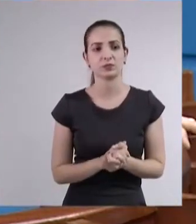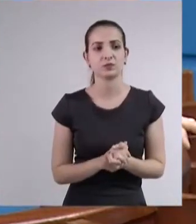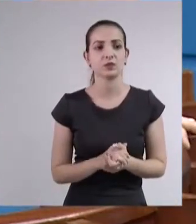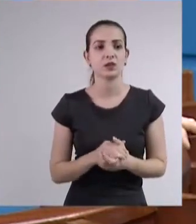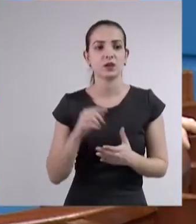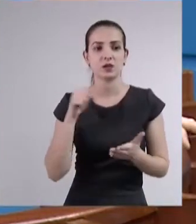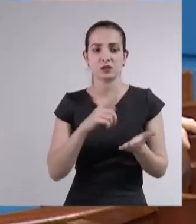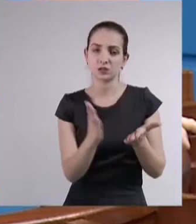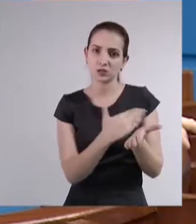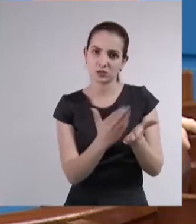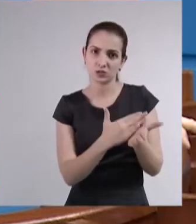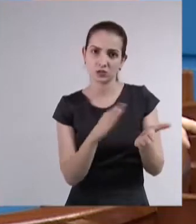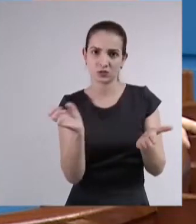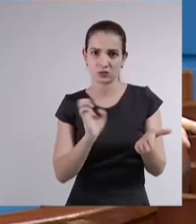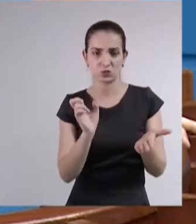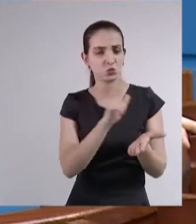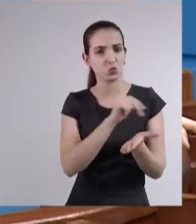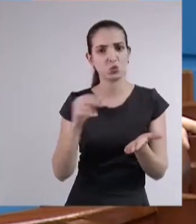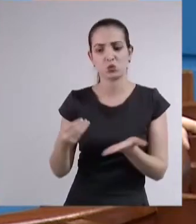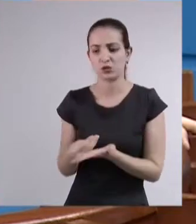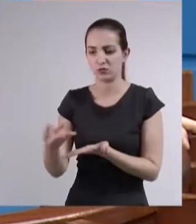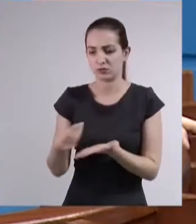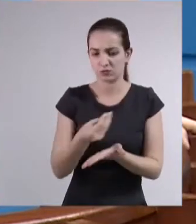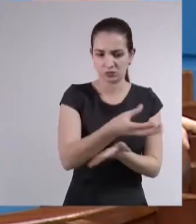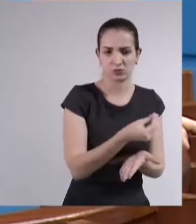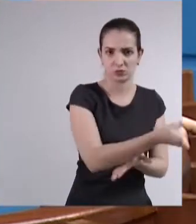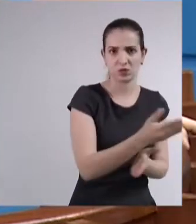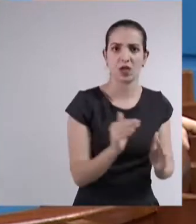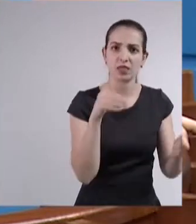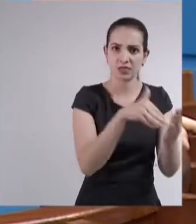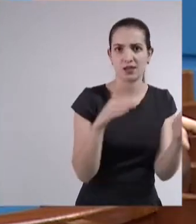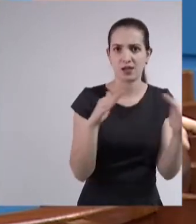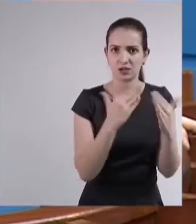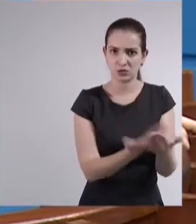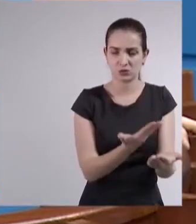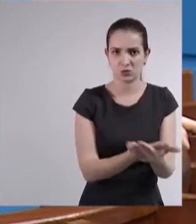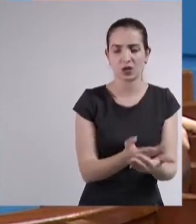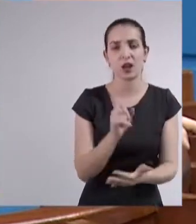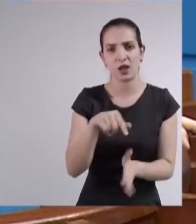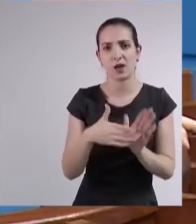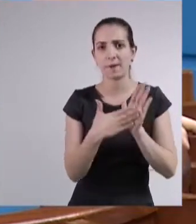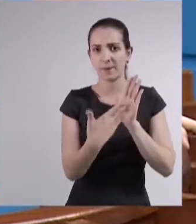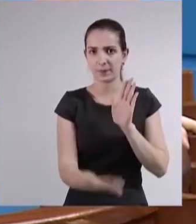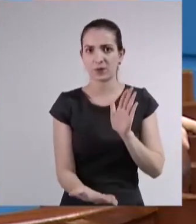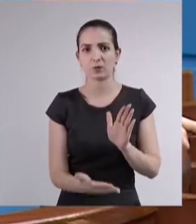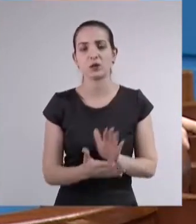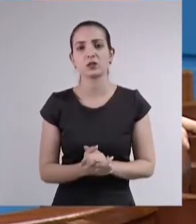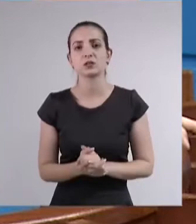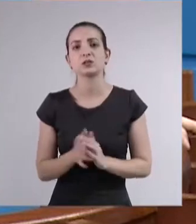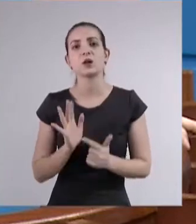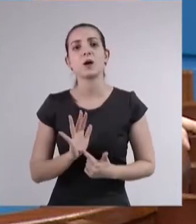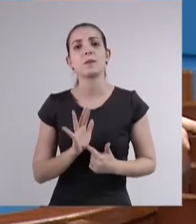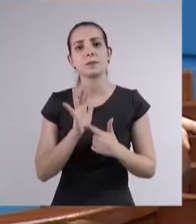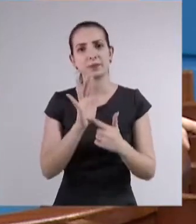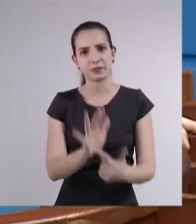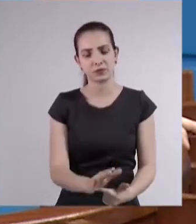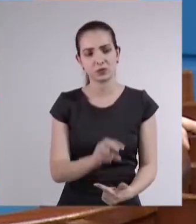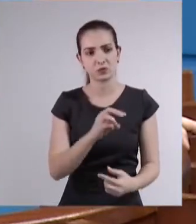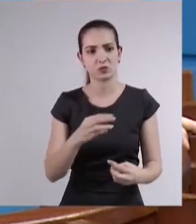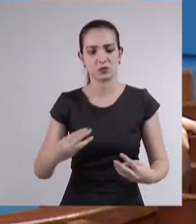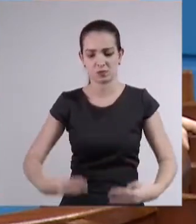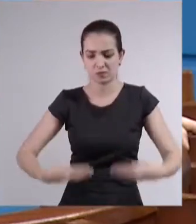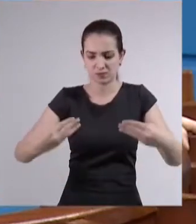cartilha nunca chegou numa escola. Isso aí foi uma proposta que foi apresentada para o